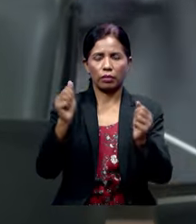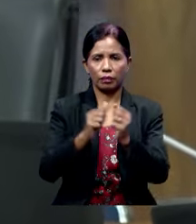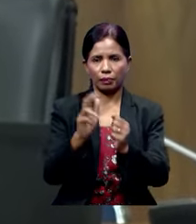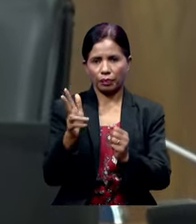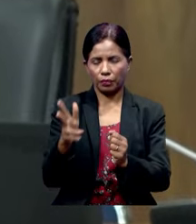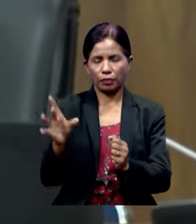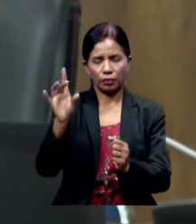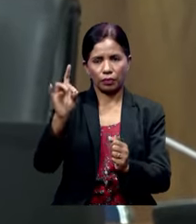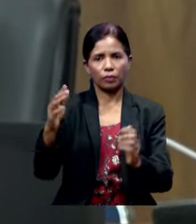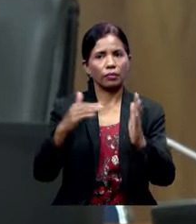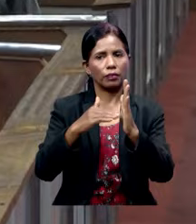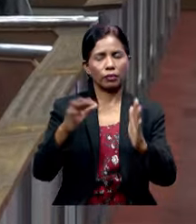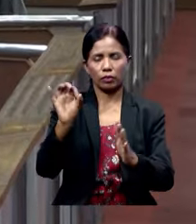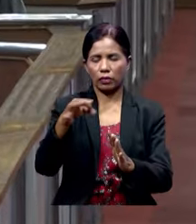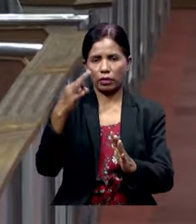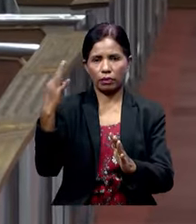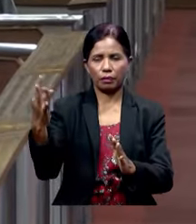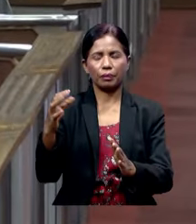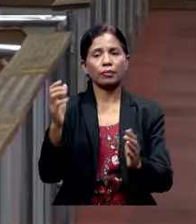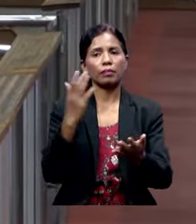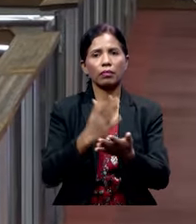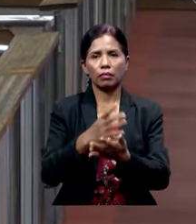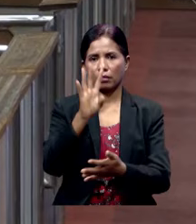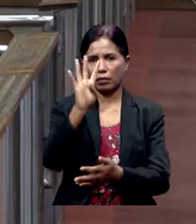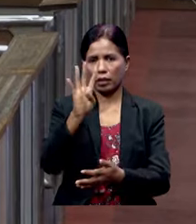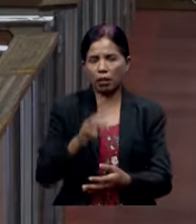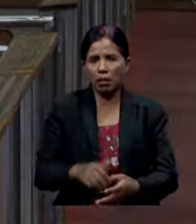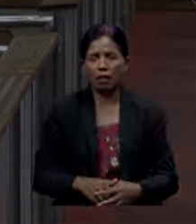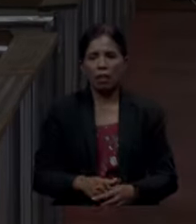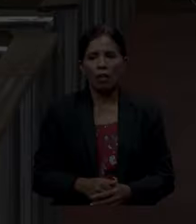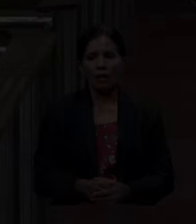resinghitu, kontra sanu resinsia no abstensaun haat, Luciano Amaral, Jaime dos Santos, GMN.